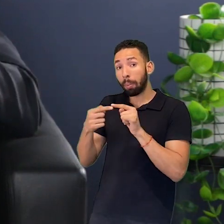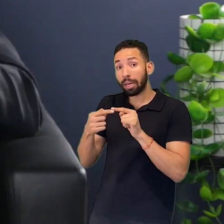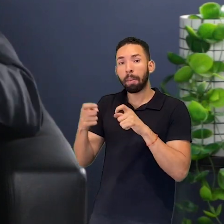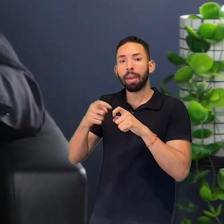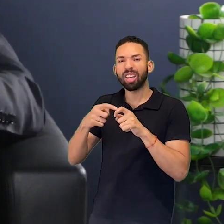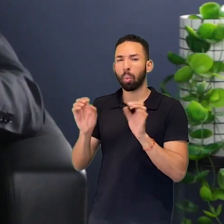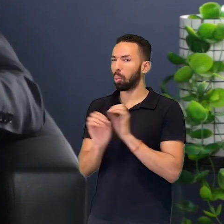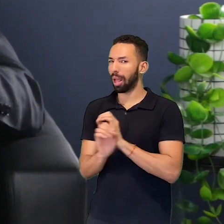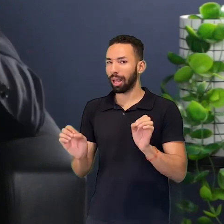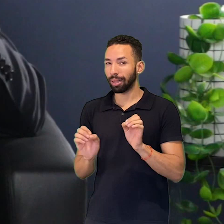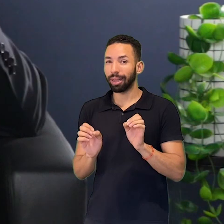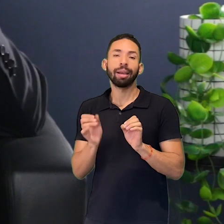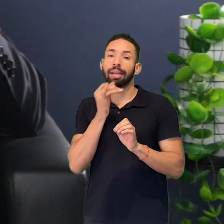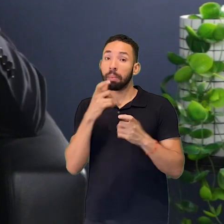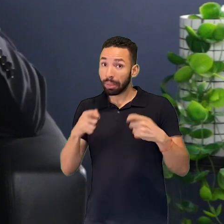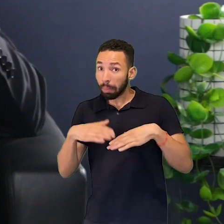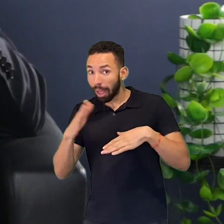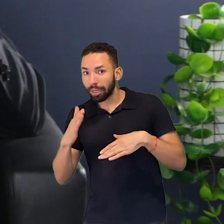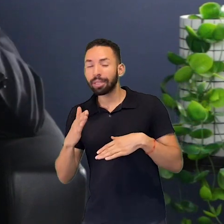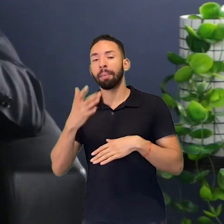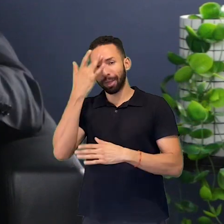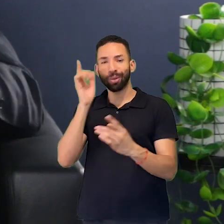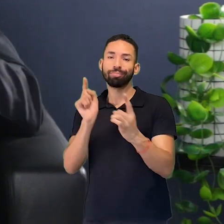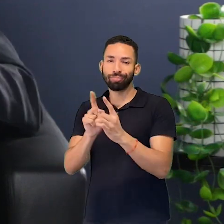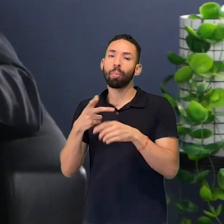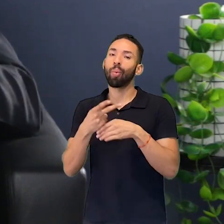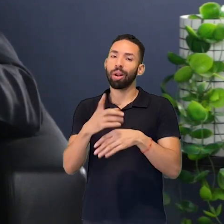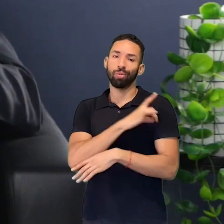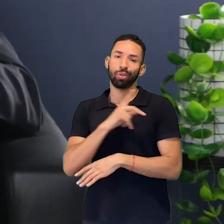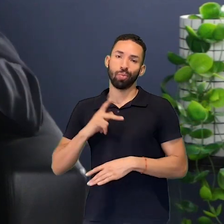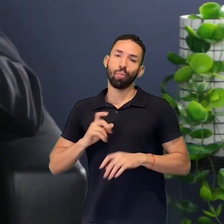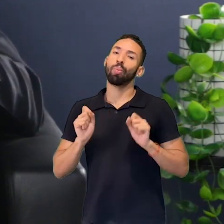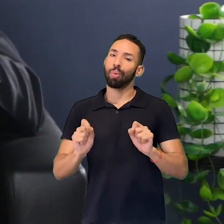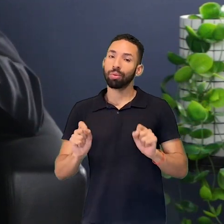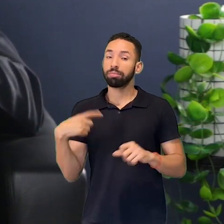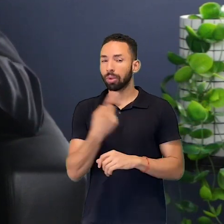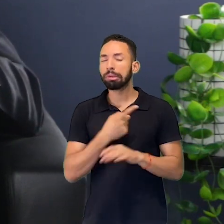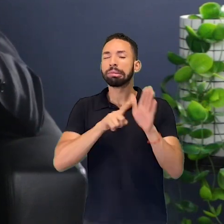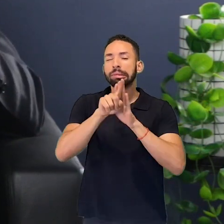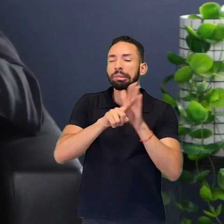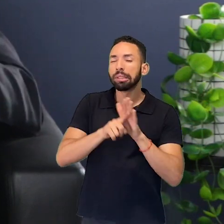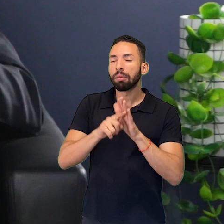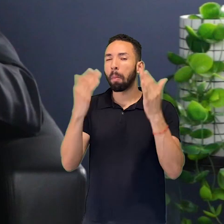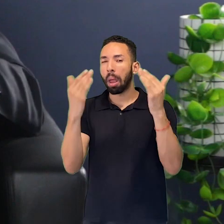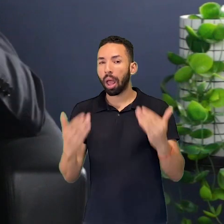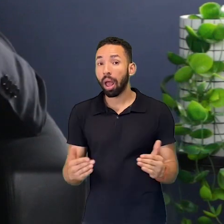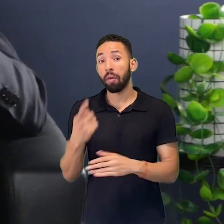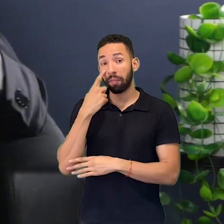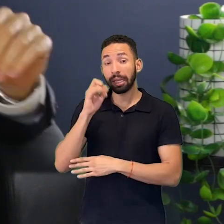àquela determinada pelo médico, o assistido pode procurar a Defensoria Pública para que a gente